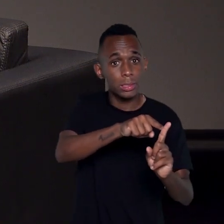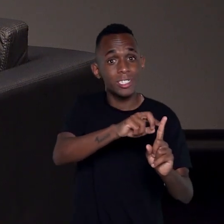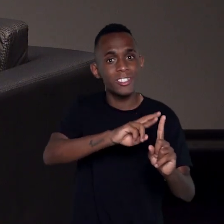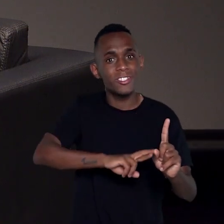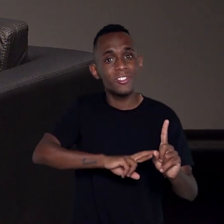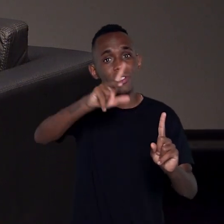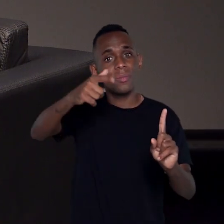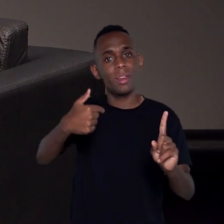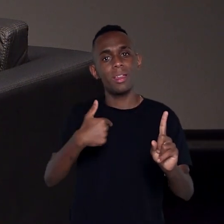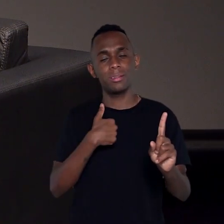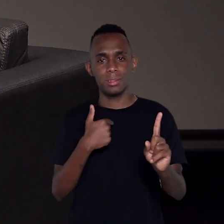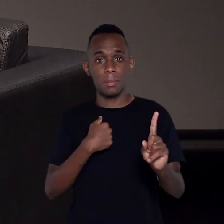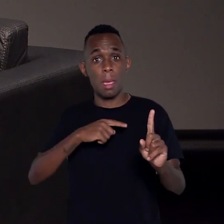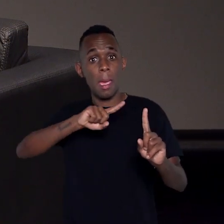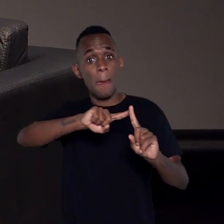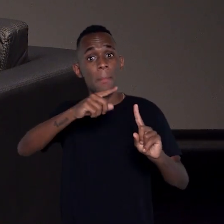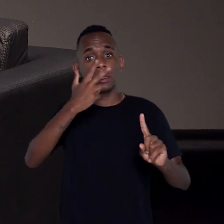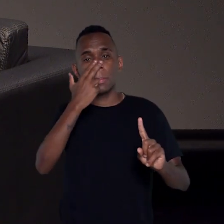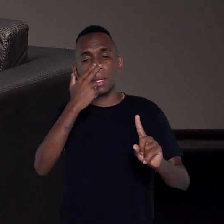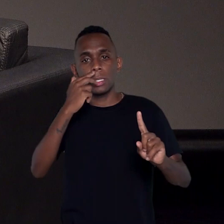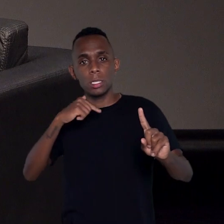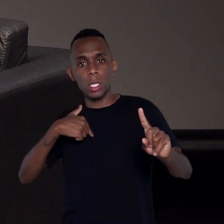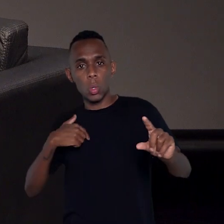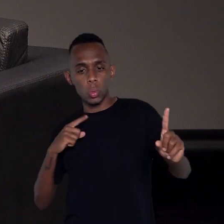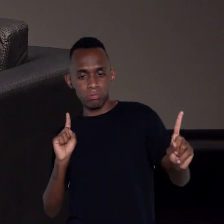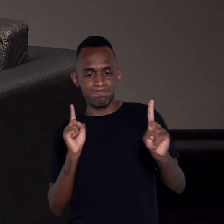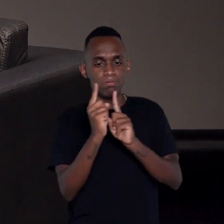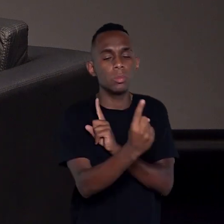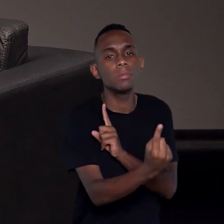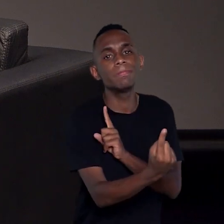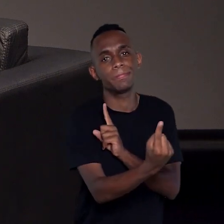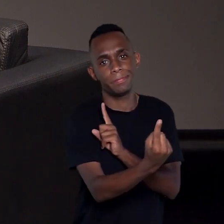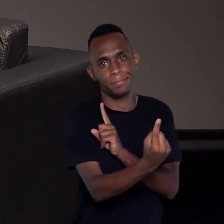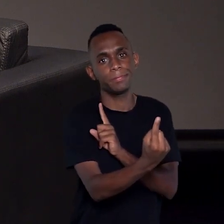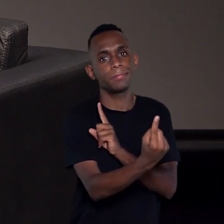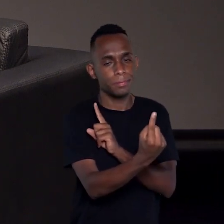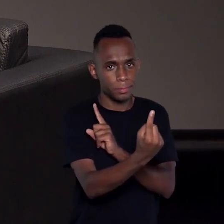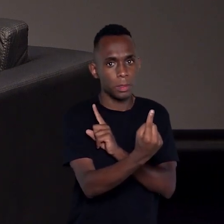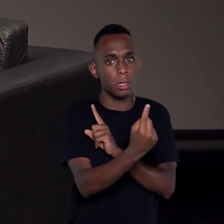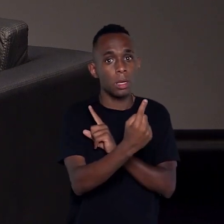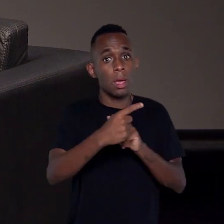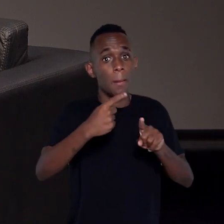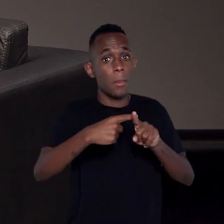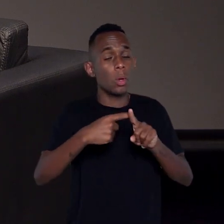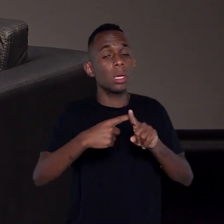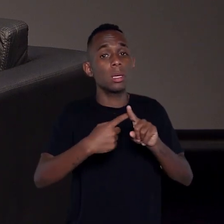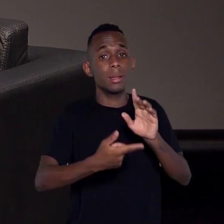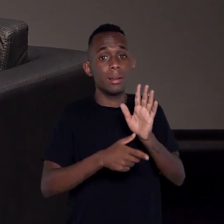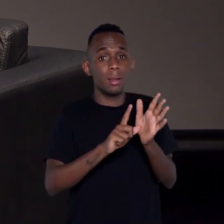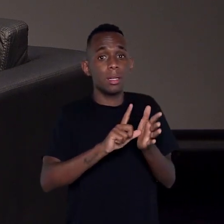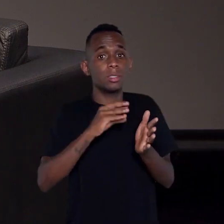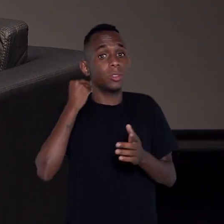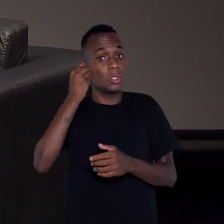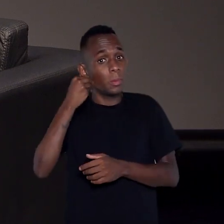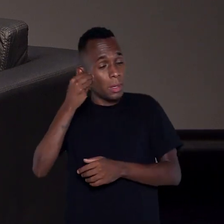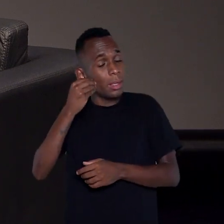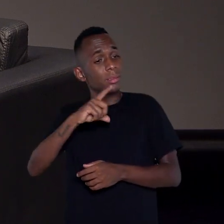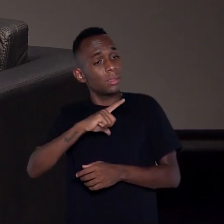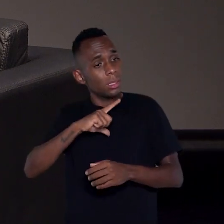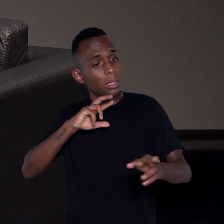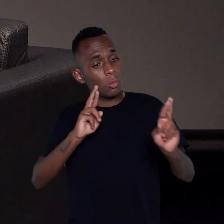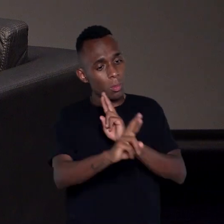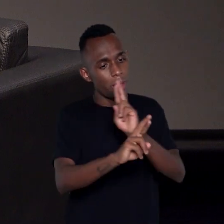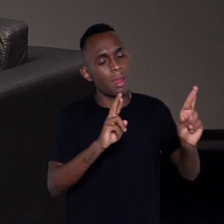eu estou me colocando naquele lugar a partir das experiências que são as experiências que